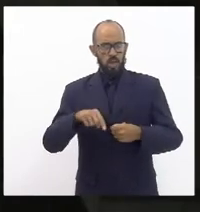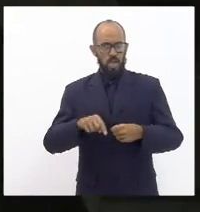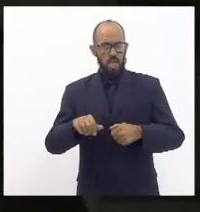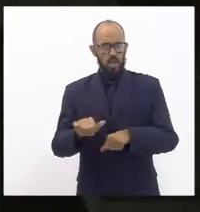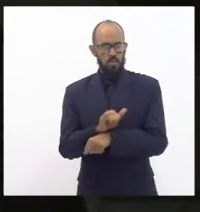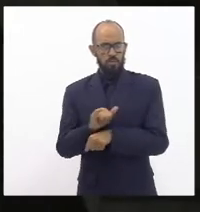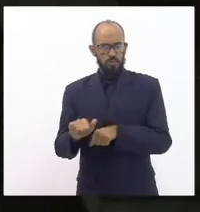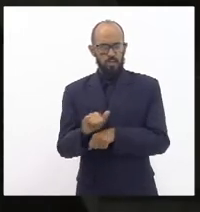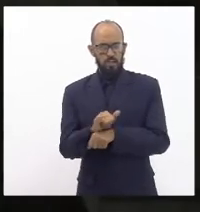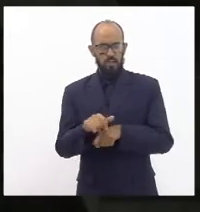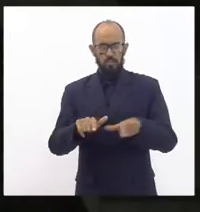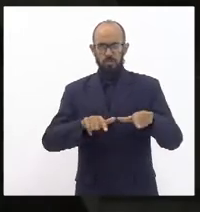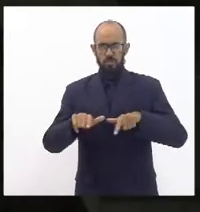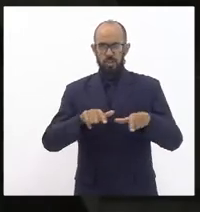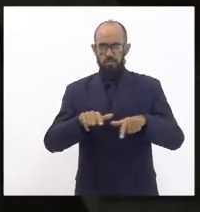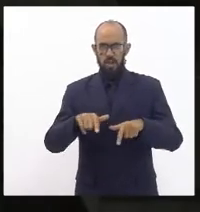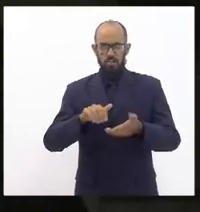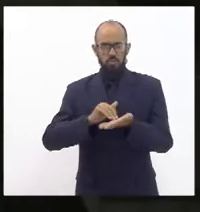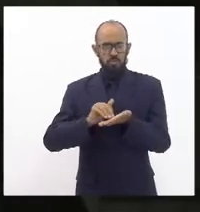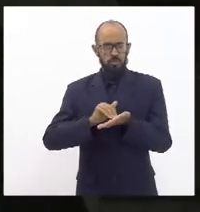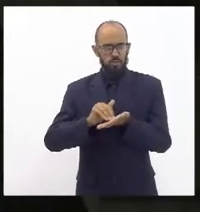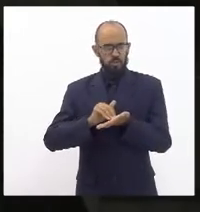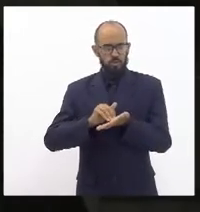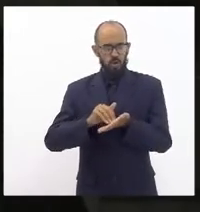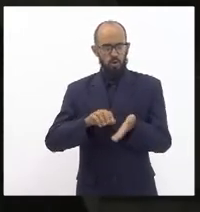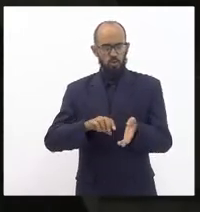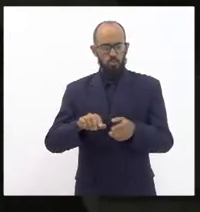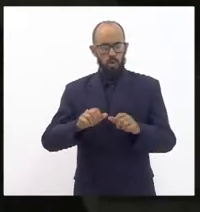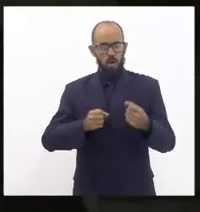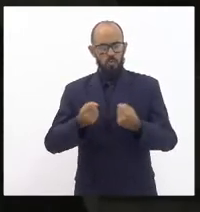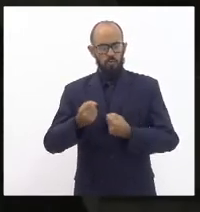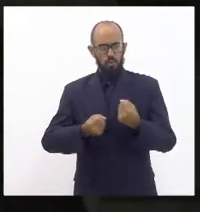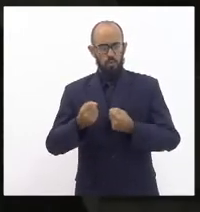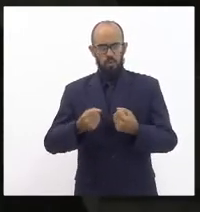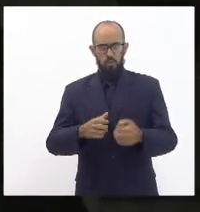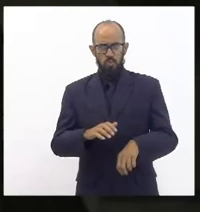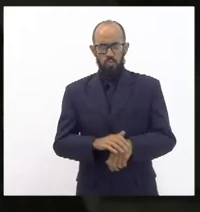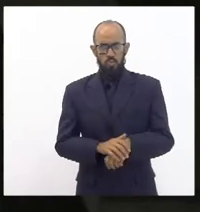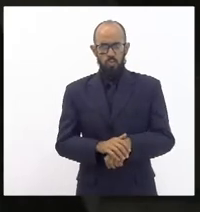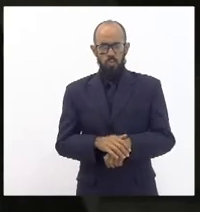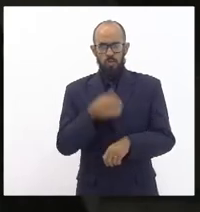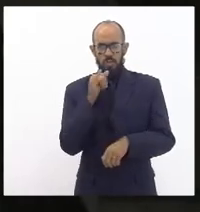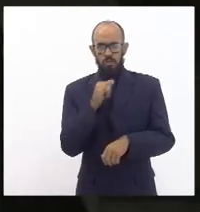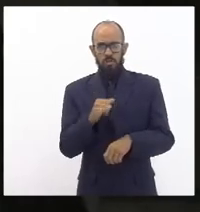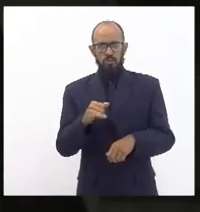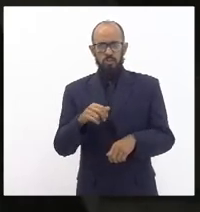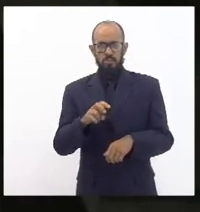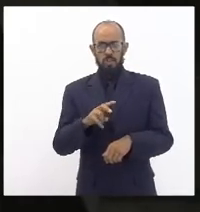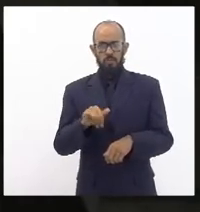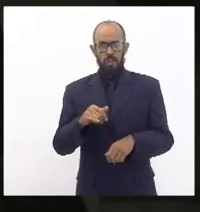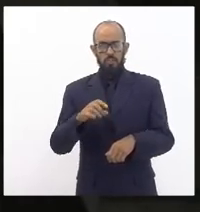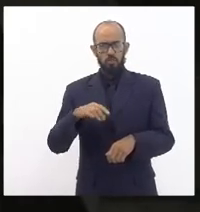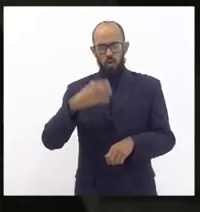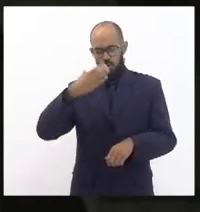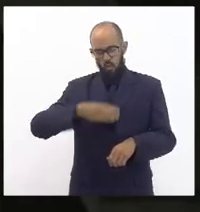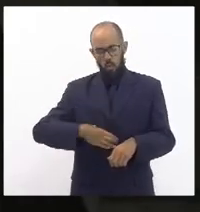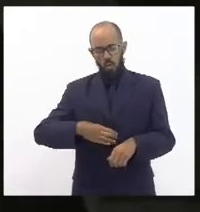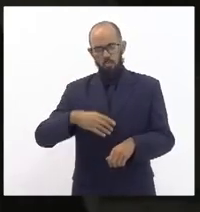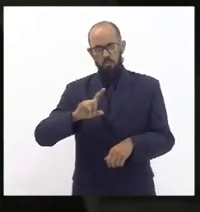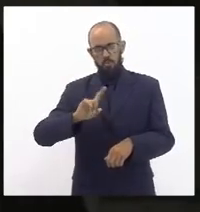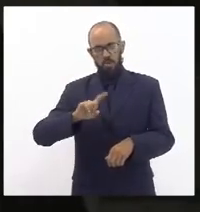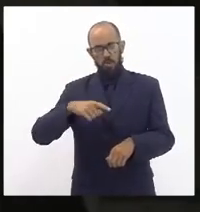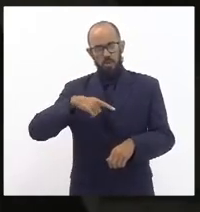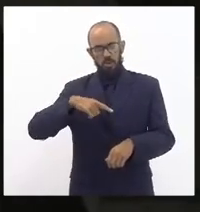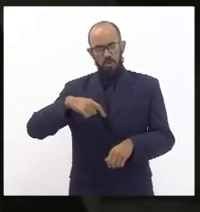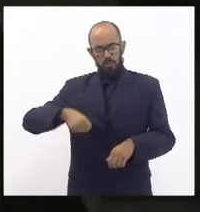é um escritório ambulante é porque um eletricista não veio só com corpo dele não Ele vem